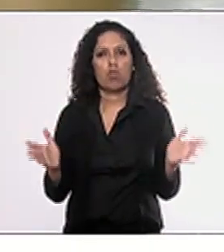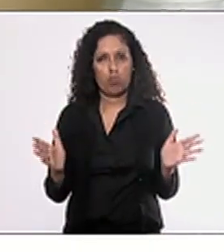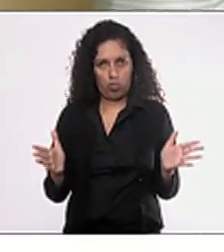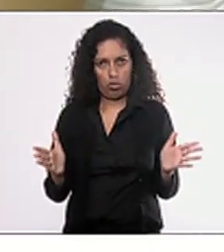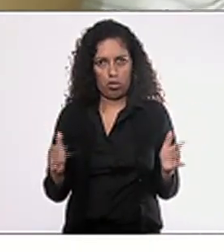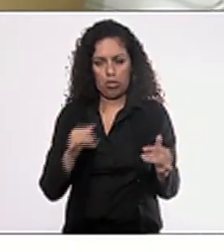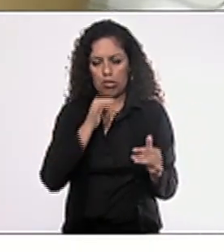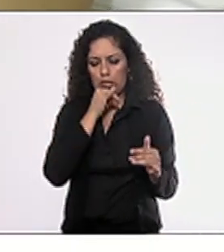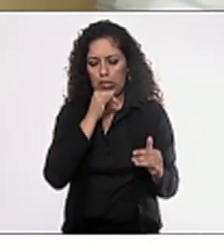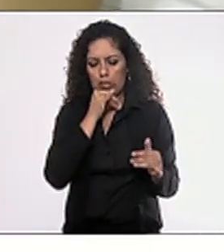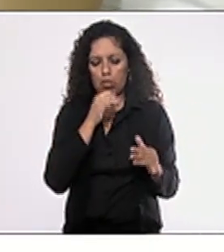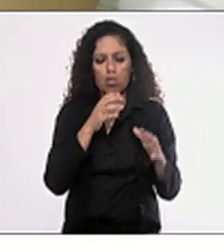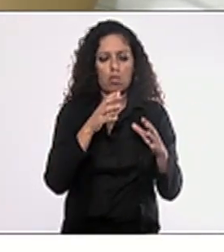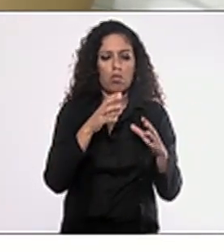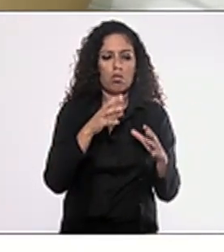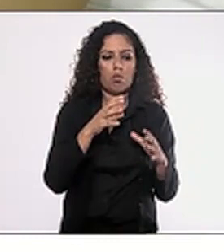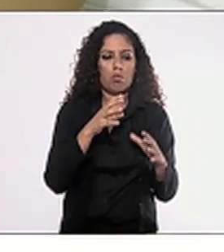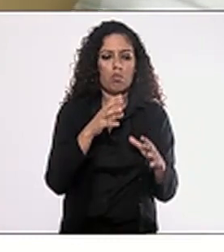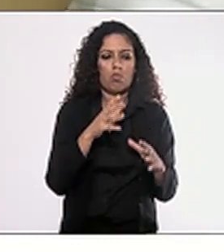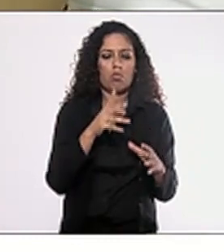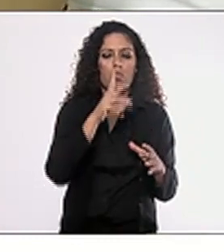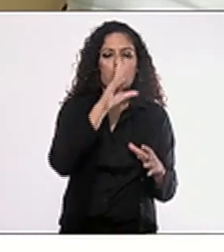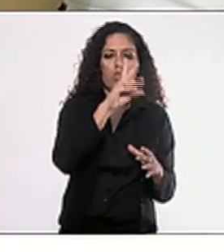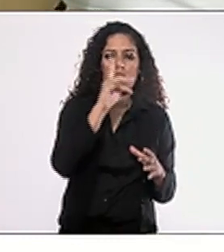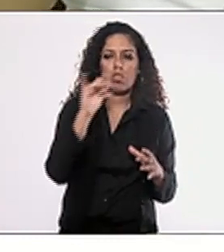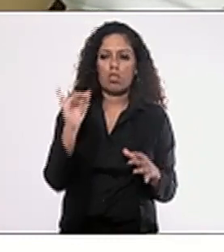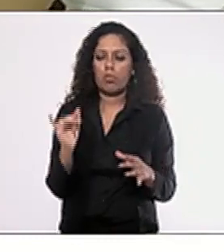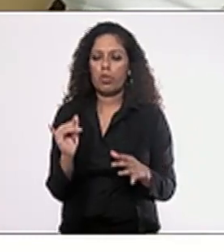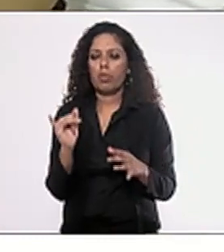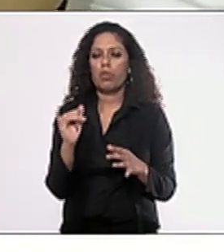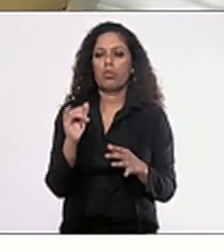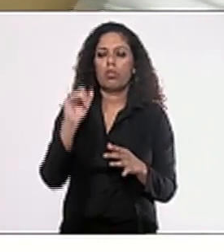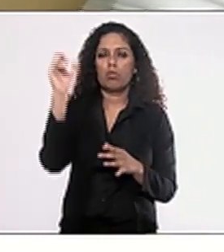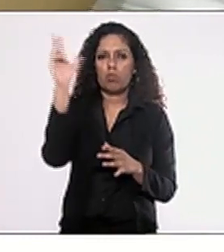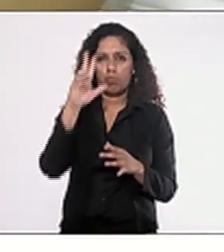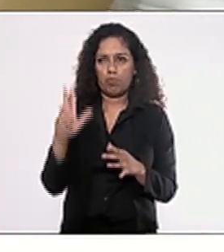por exemplo, a CPI da Light/Enel.